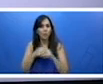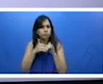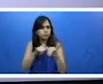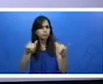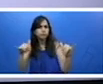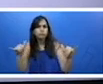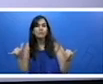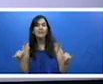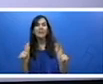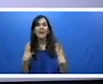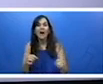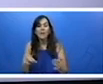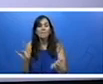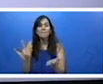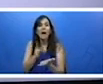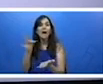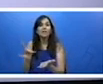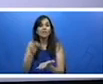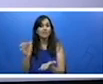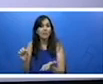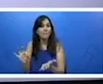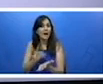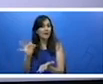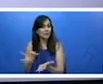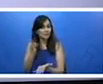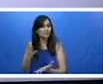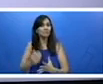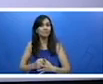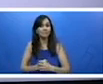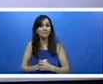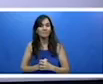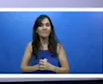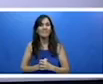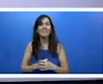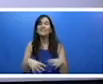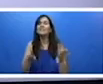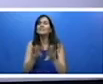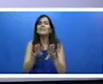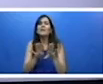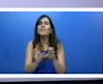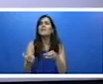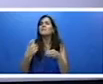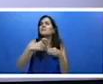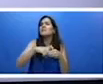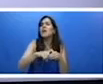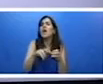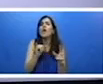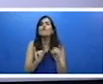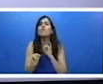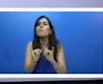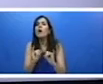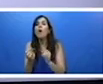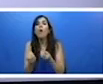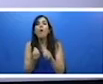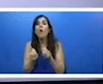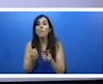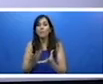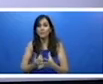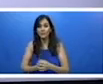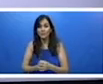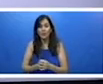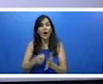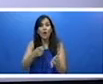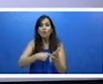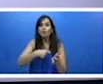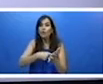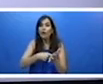de páginas. Ela contém a descrição. Às vezes também se inserem informações sobre o autor,